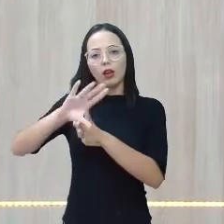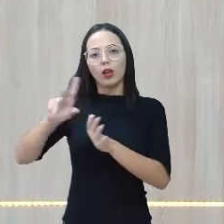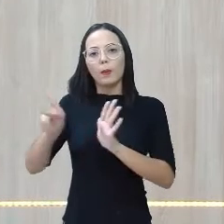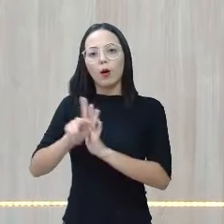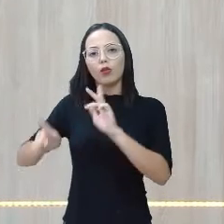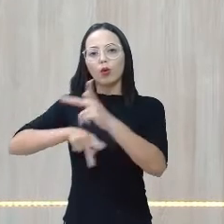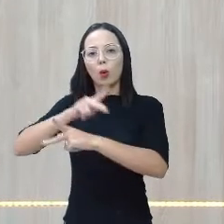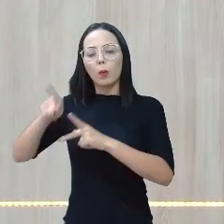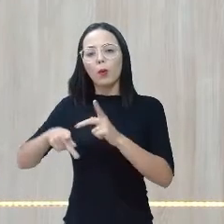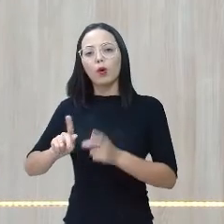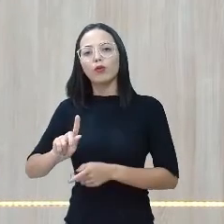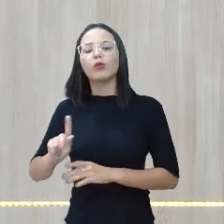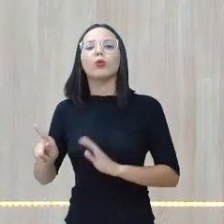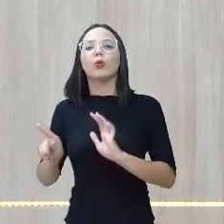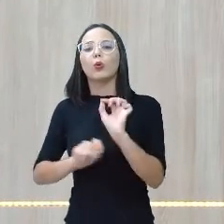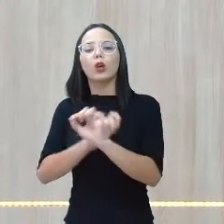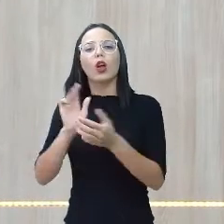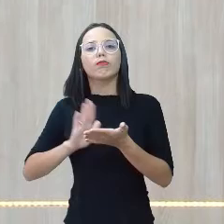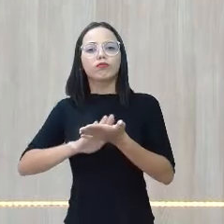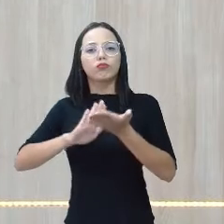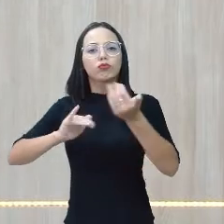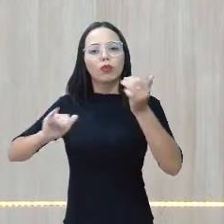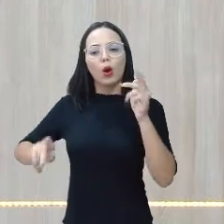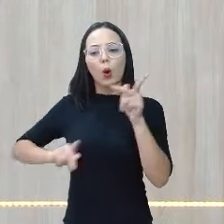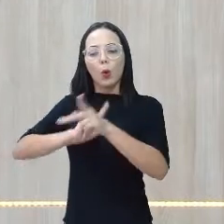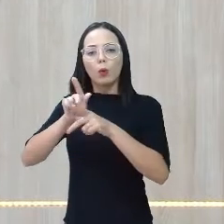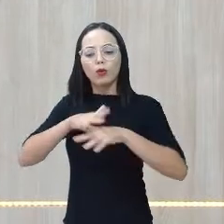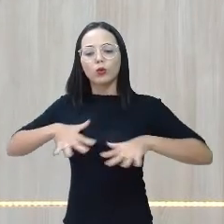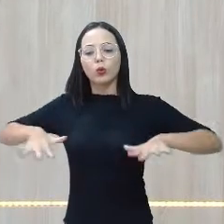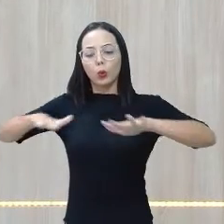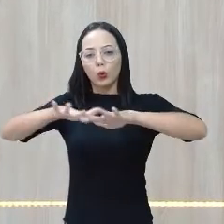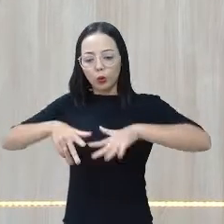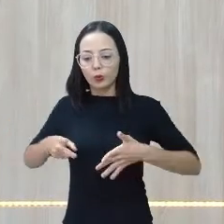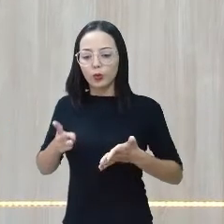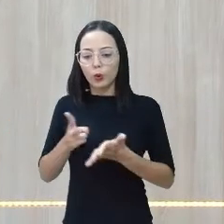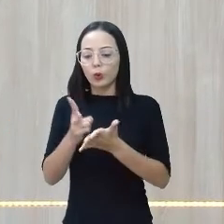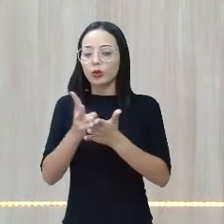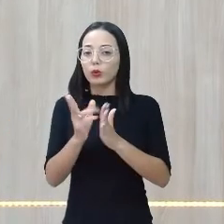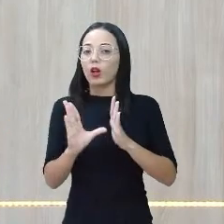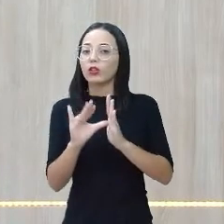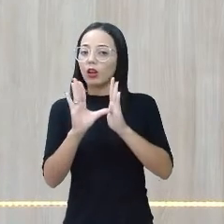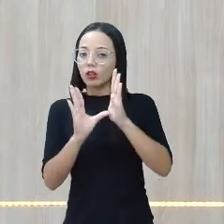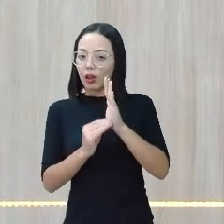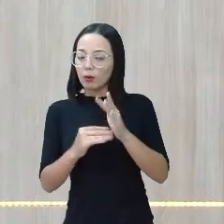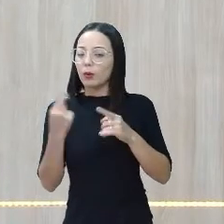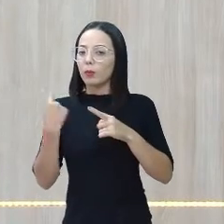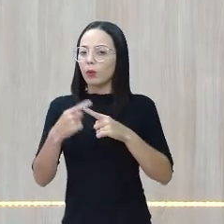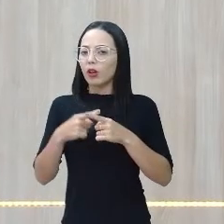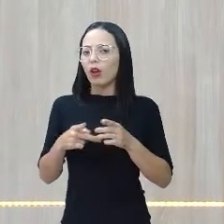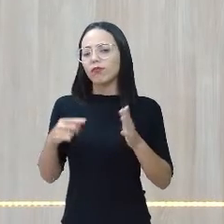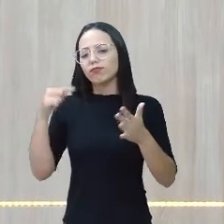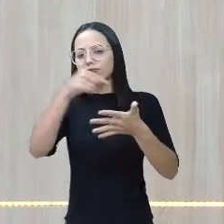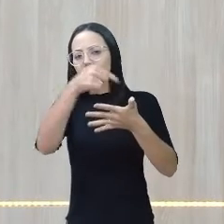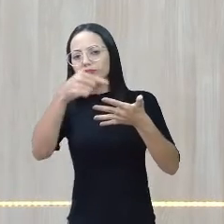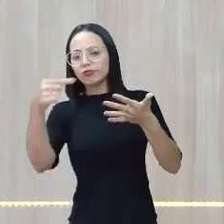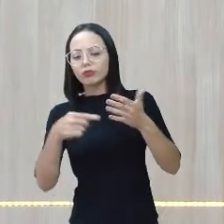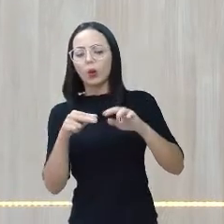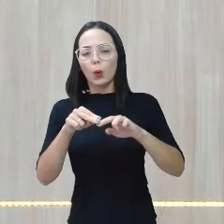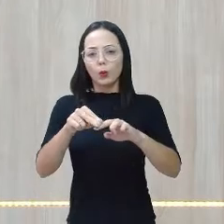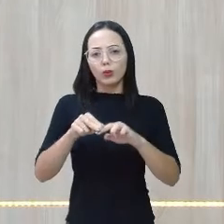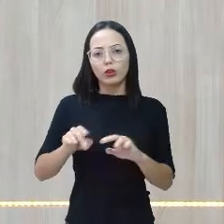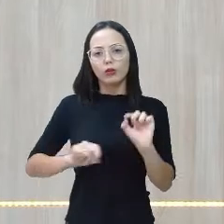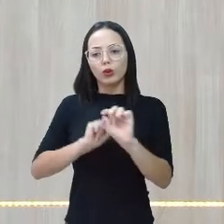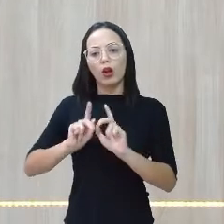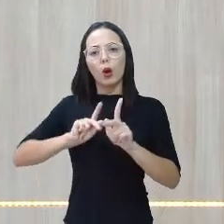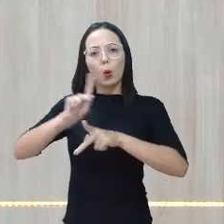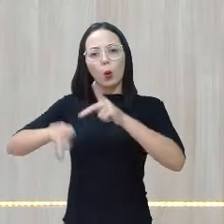espanhóis, né? Então nós vamos dar continuidade a essa temática. Nós vimos, né, as razões pelas quais os